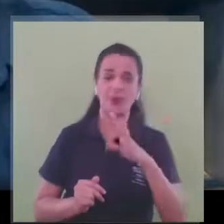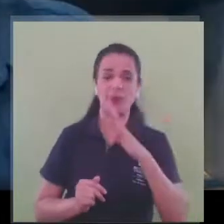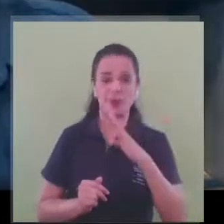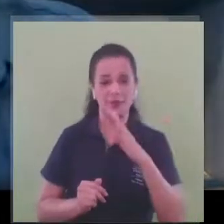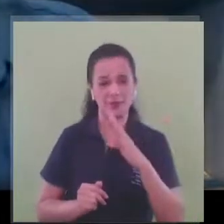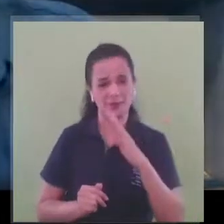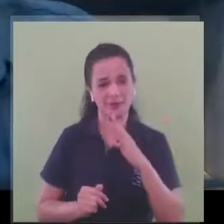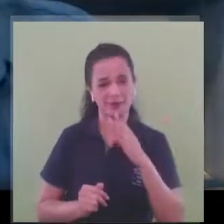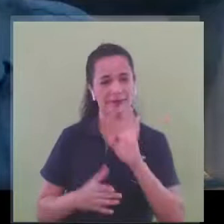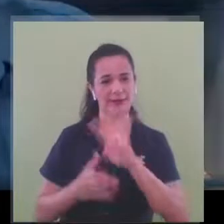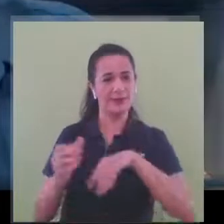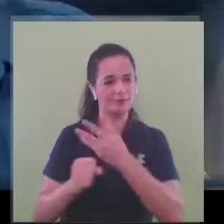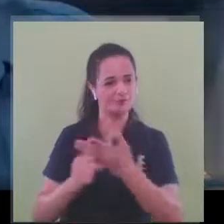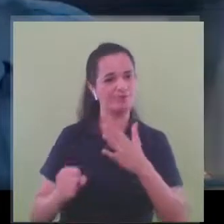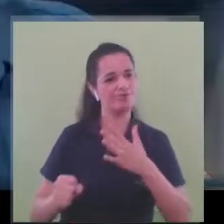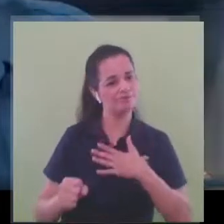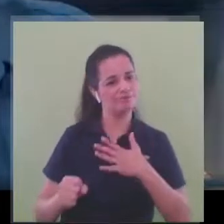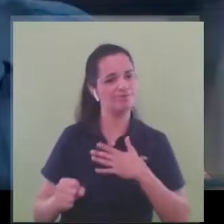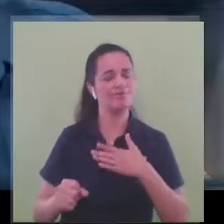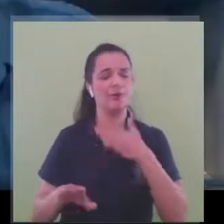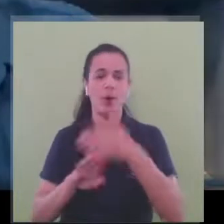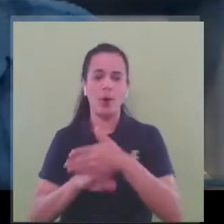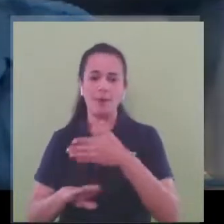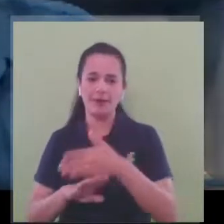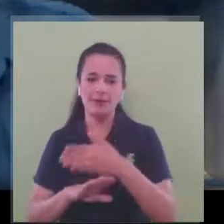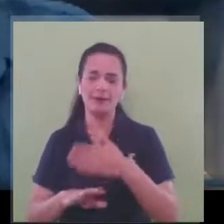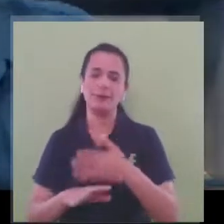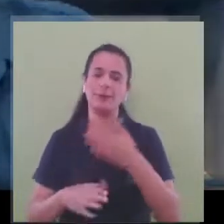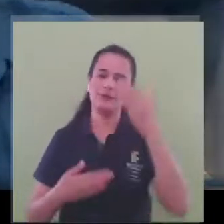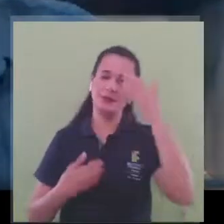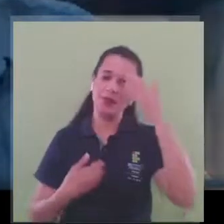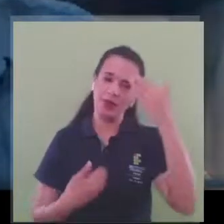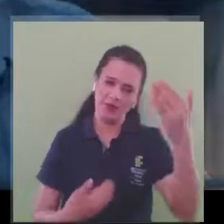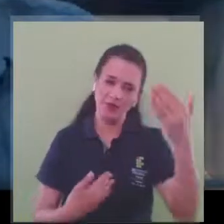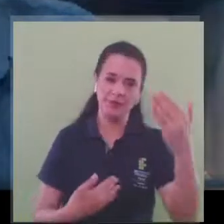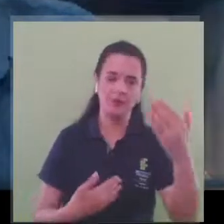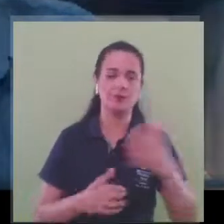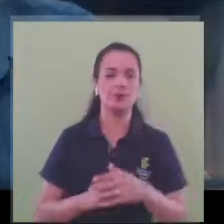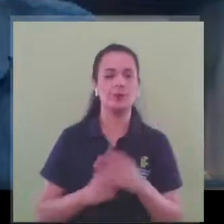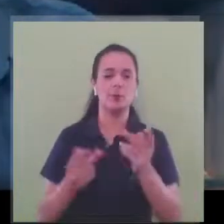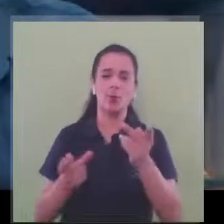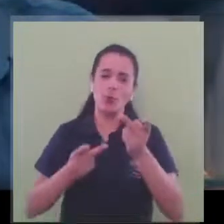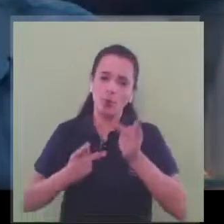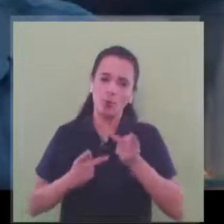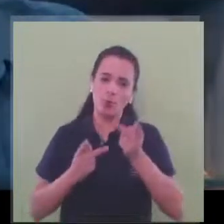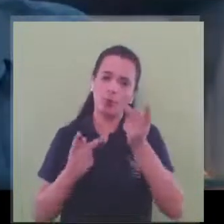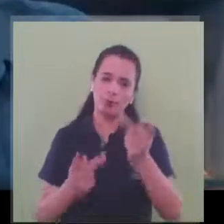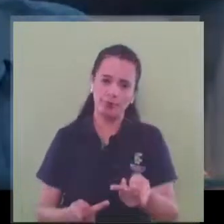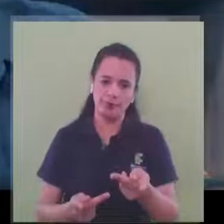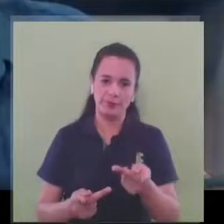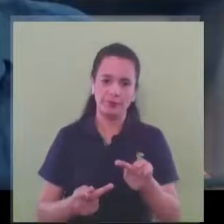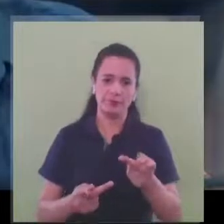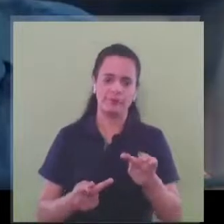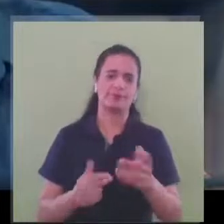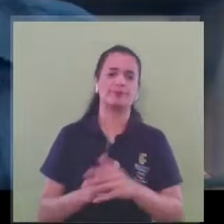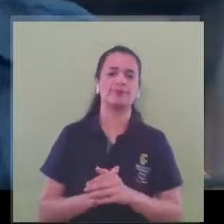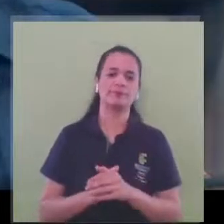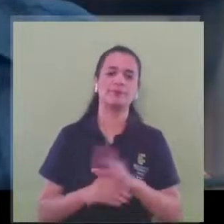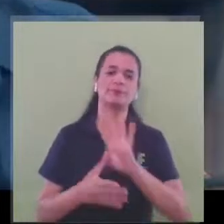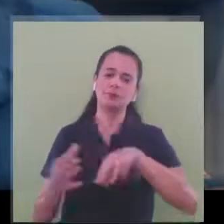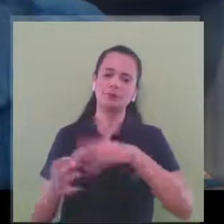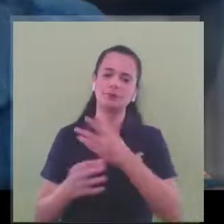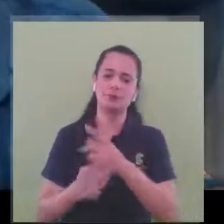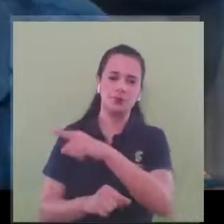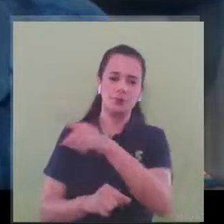Agradeço aqui a participação e ao convite. Estou à disposição lá no Três Vias Estudos Clássicos no YouTube.